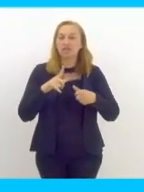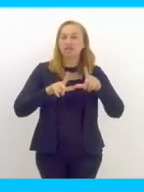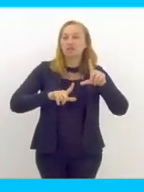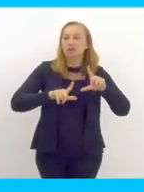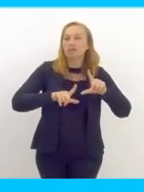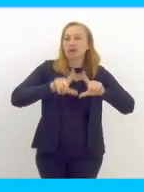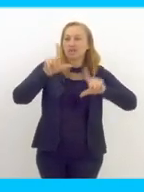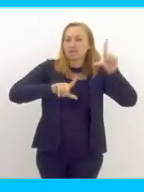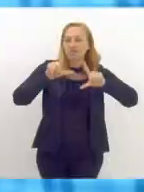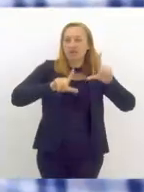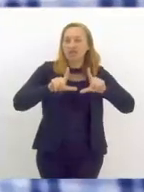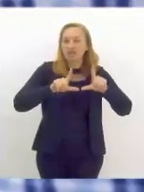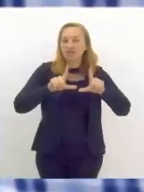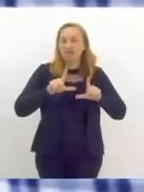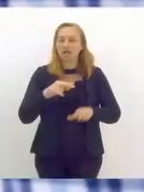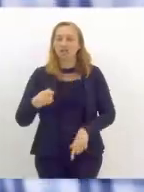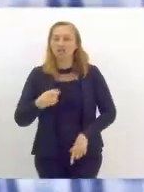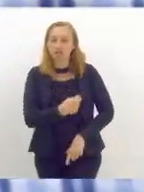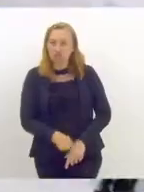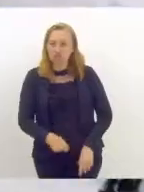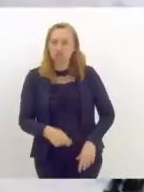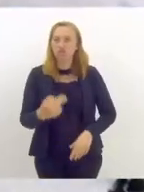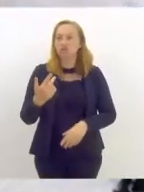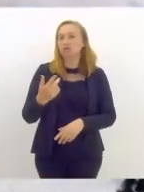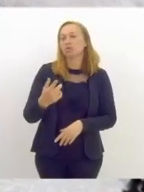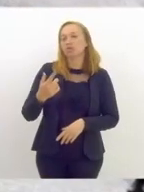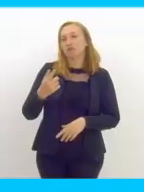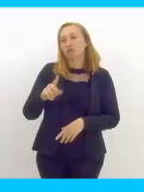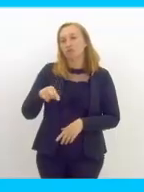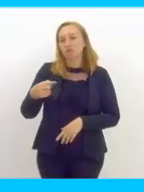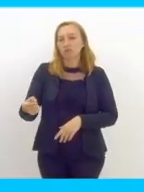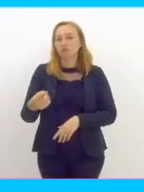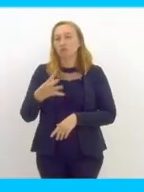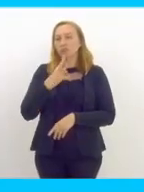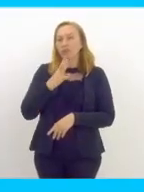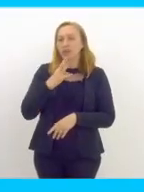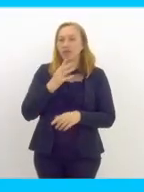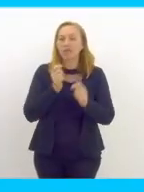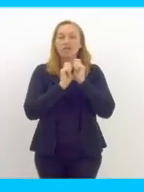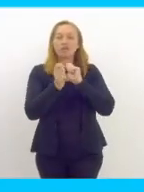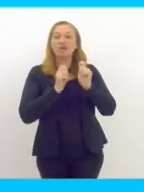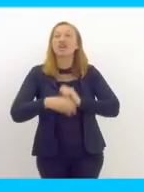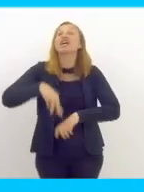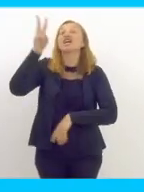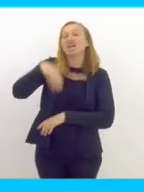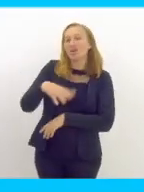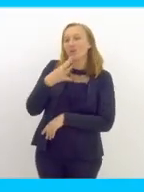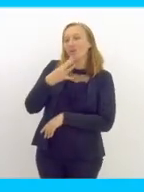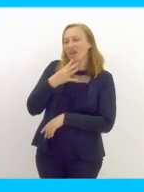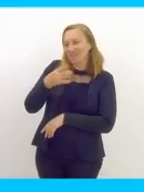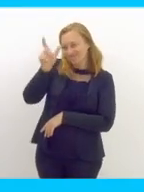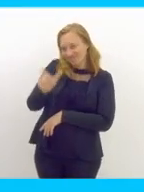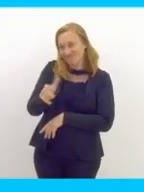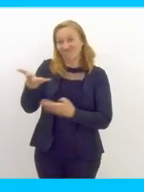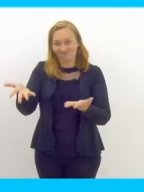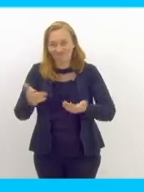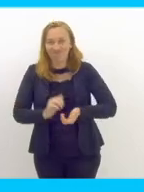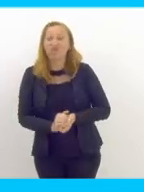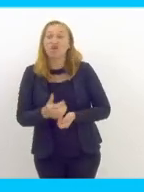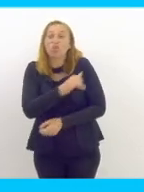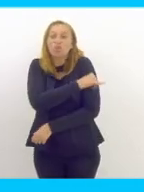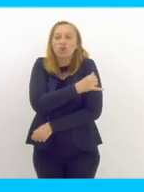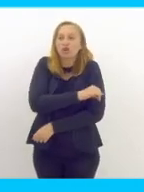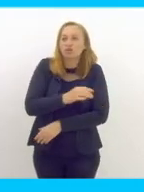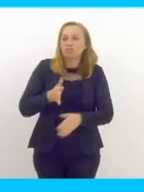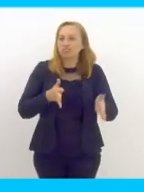chinesa Fênix. Mais uma velha conhecida. Na imprensa, quem não conhece ele? Enquanto o Rio vivia